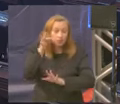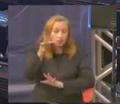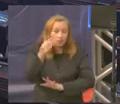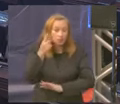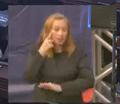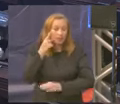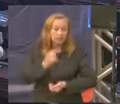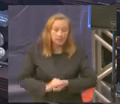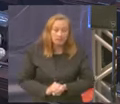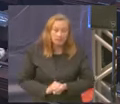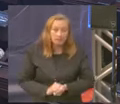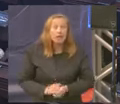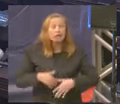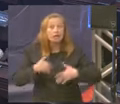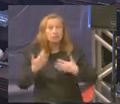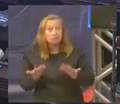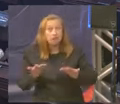Então,